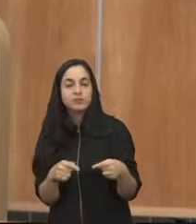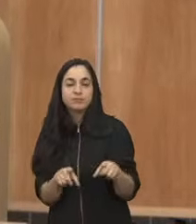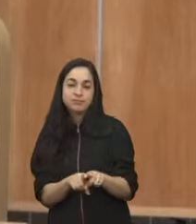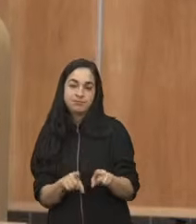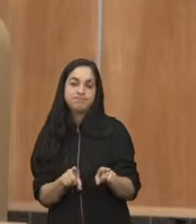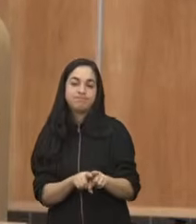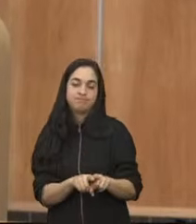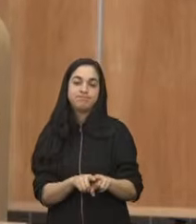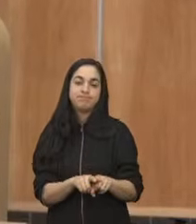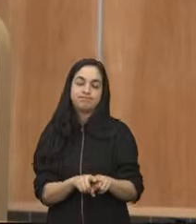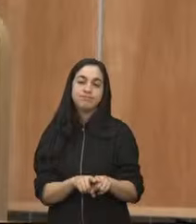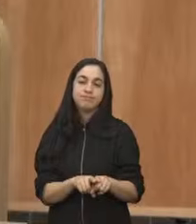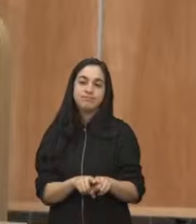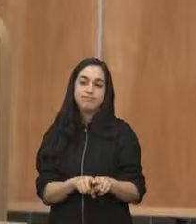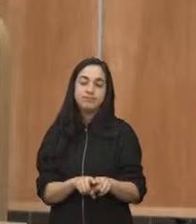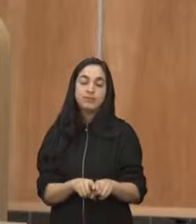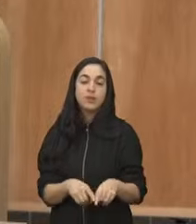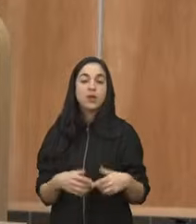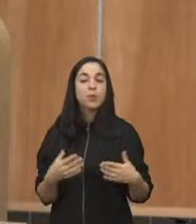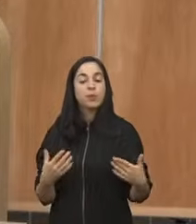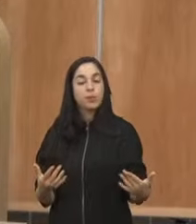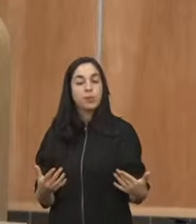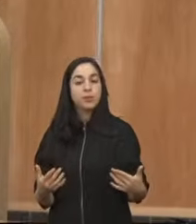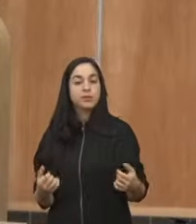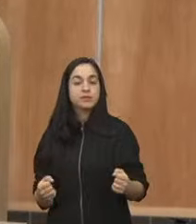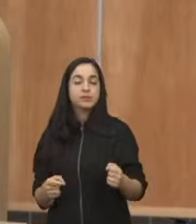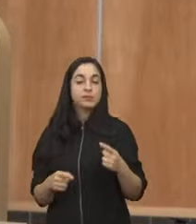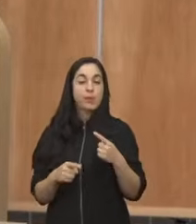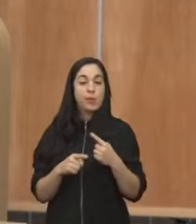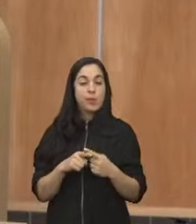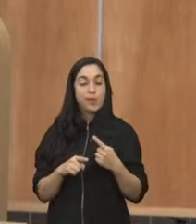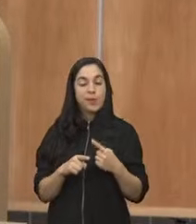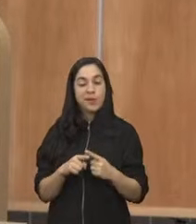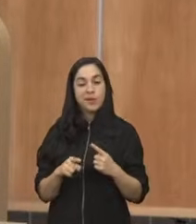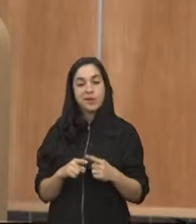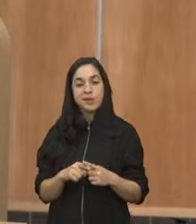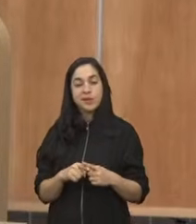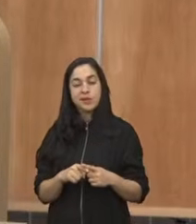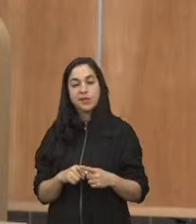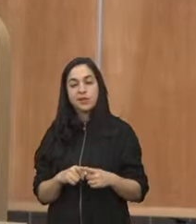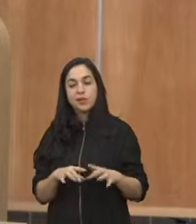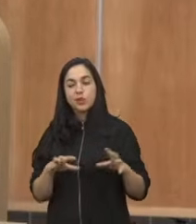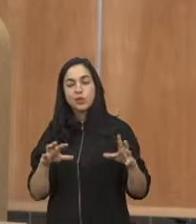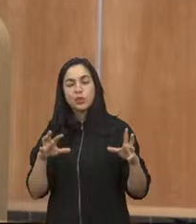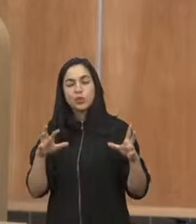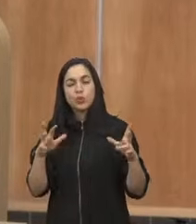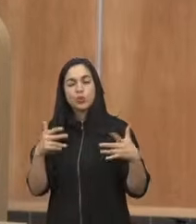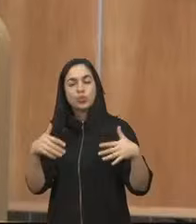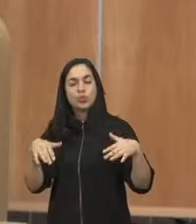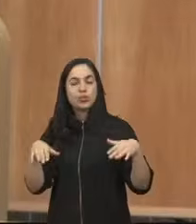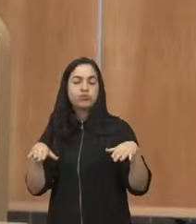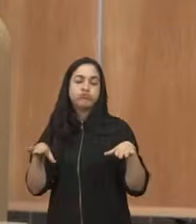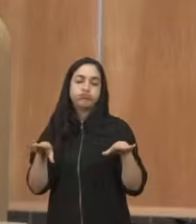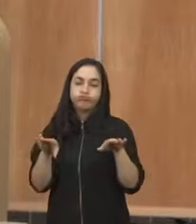também, porque em breve tudo será equalizado